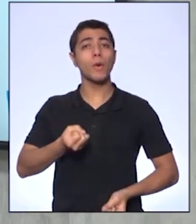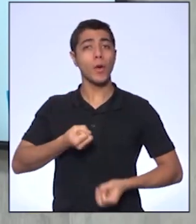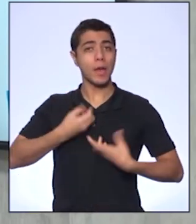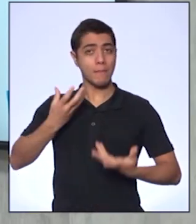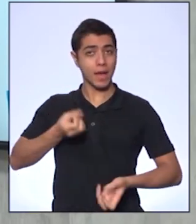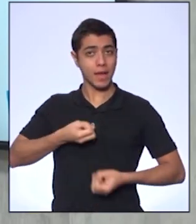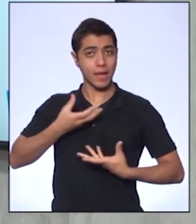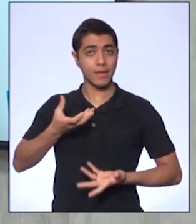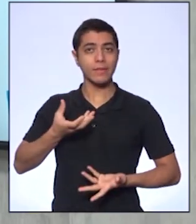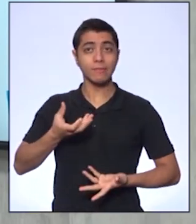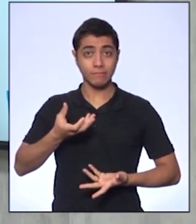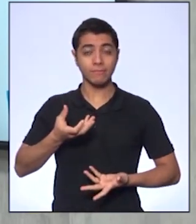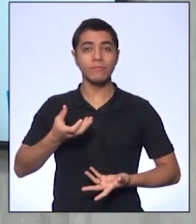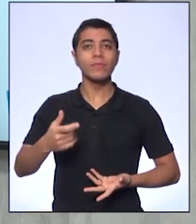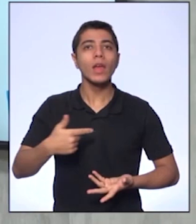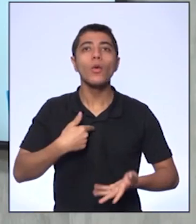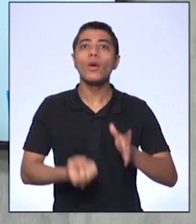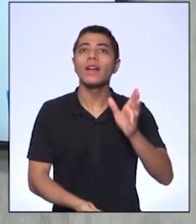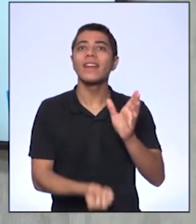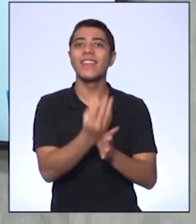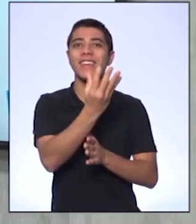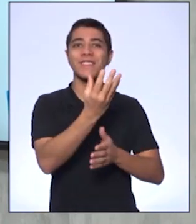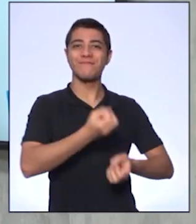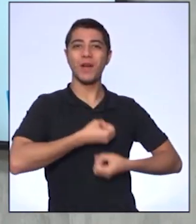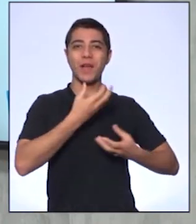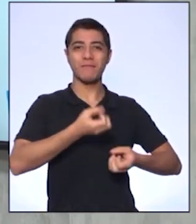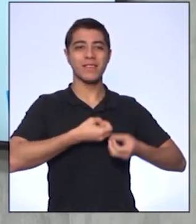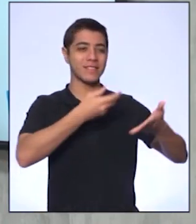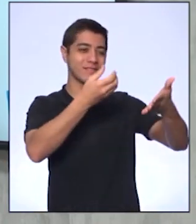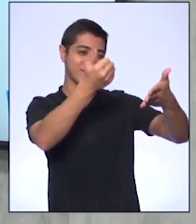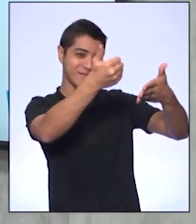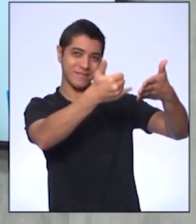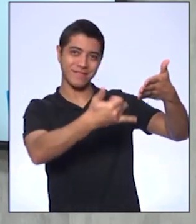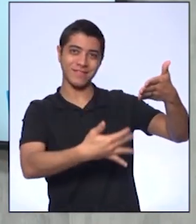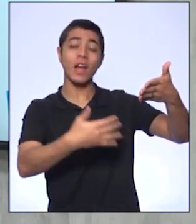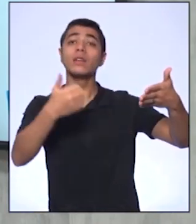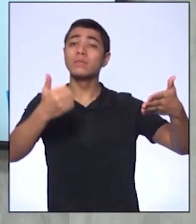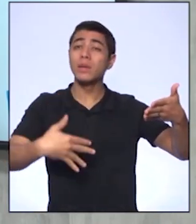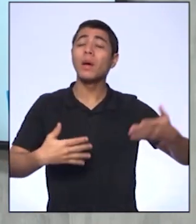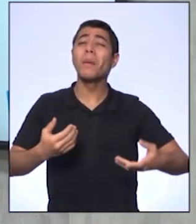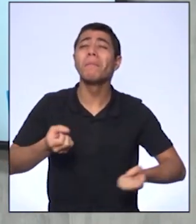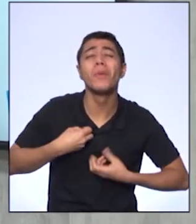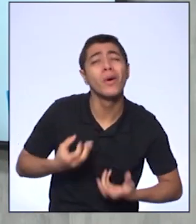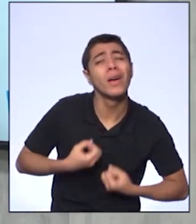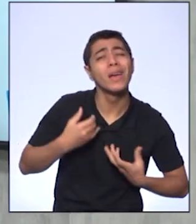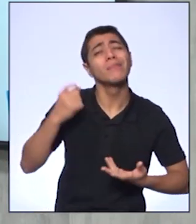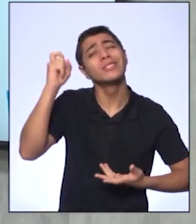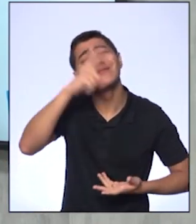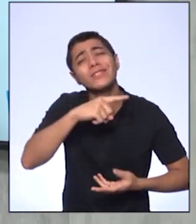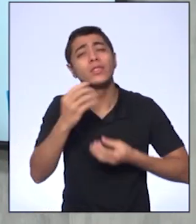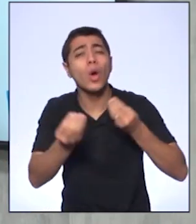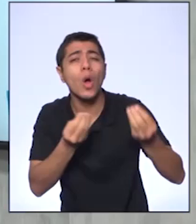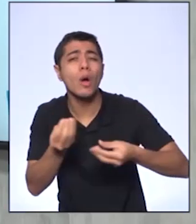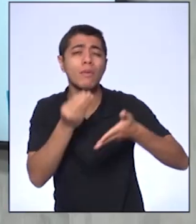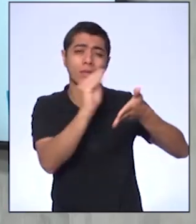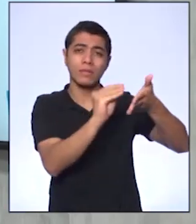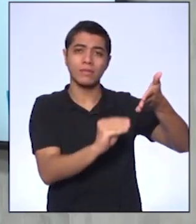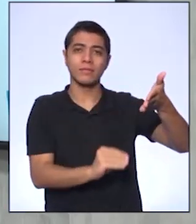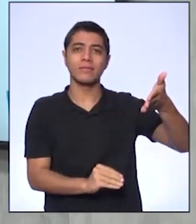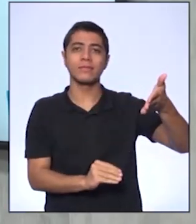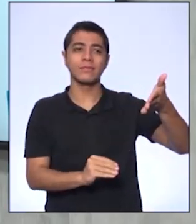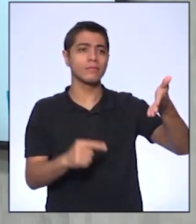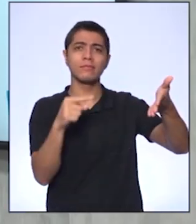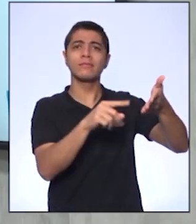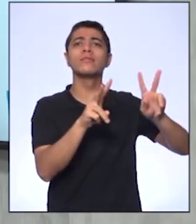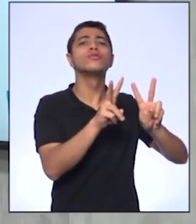uma crônica para te dizer que escrever uma crônica é um exercício difícil. Percebe?